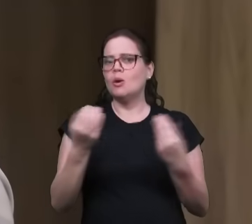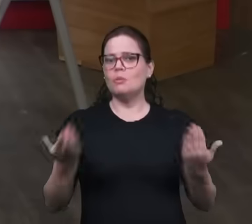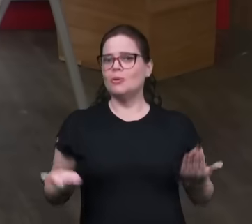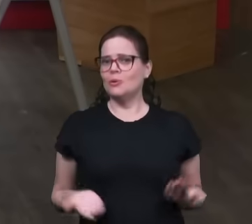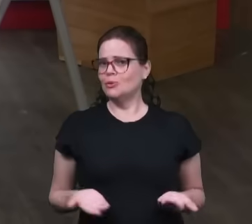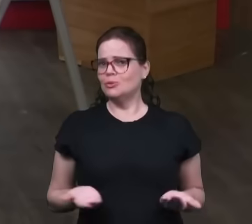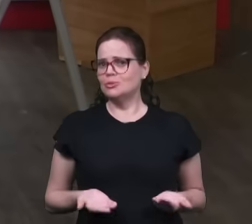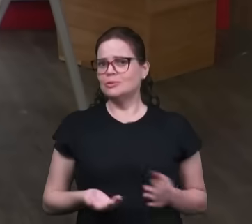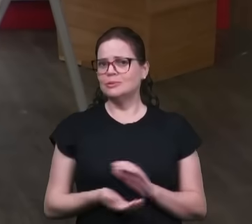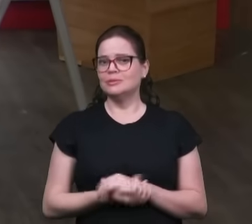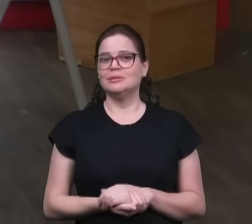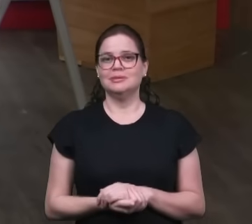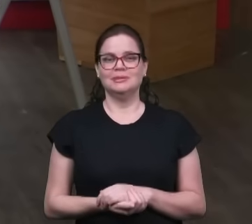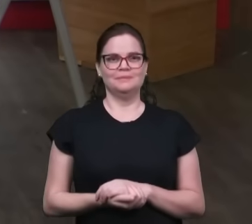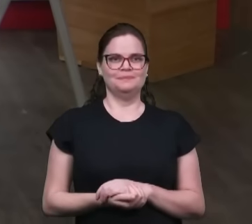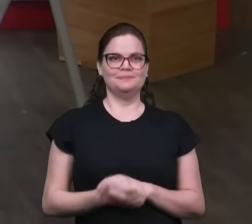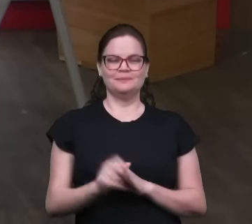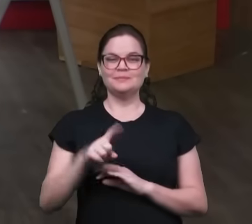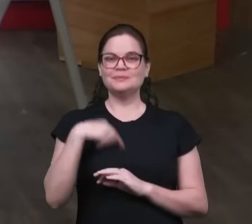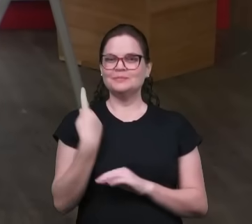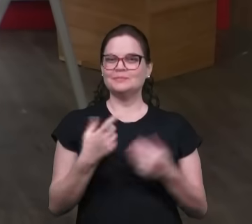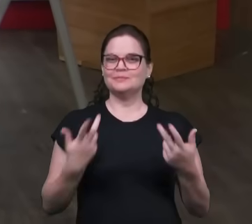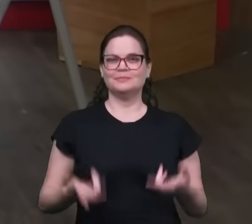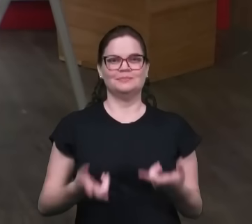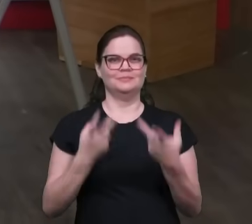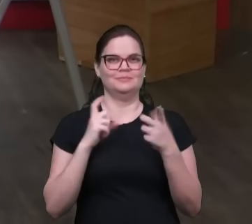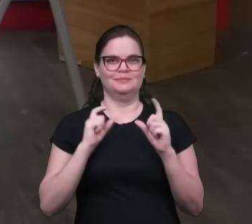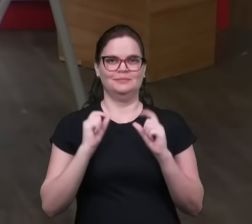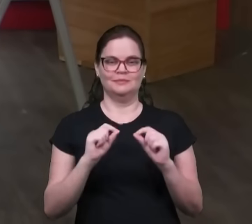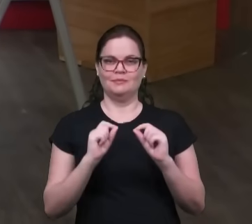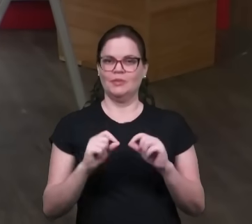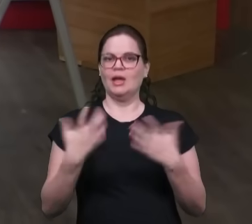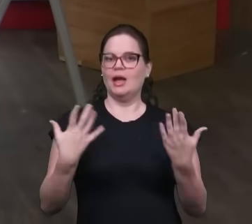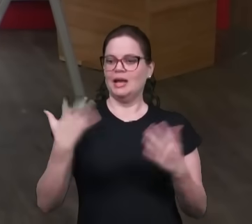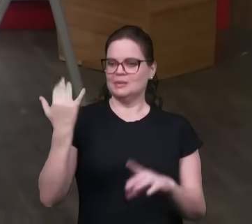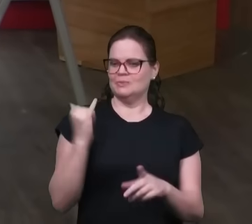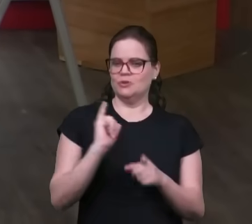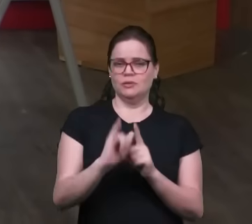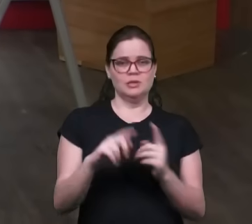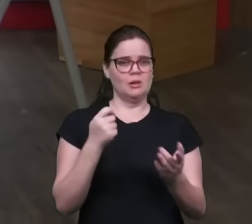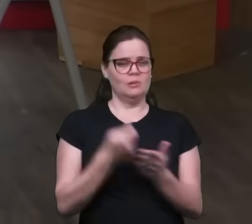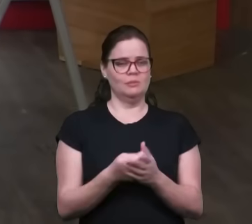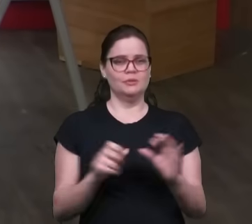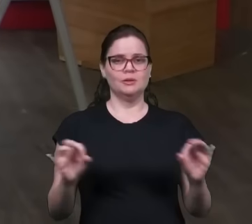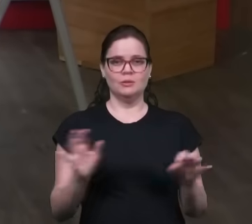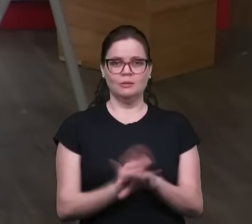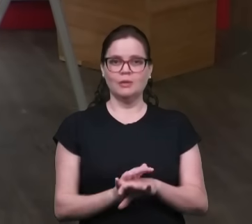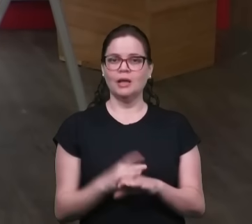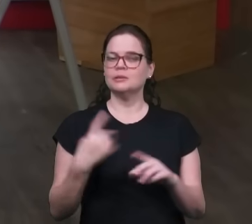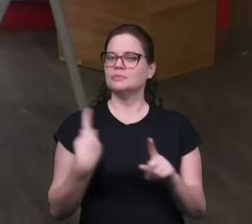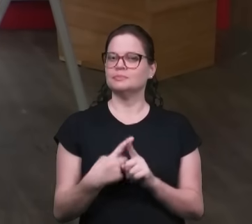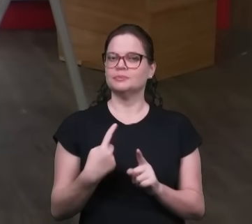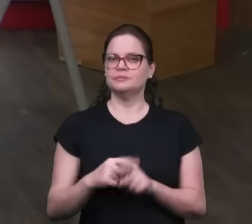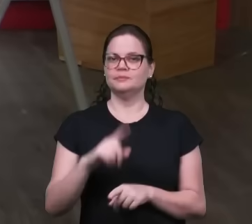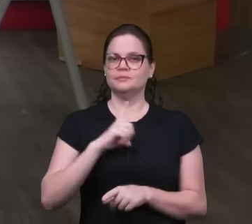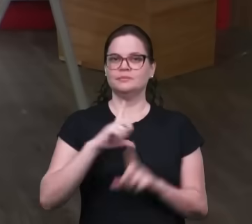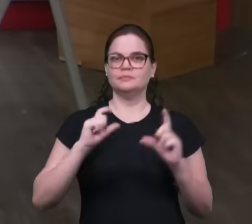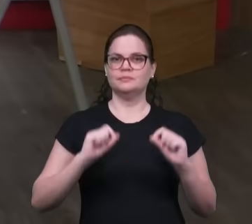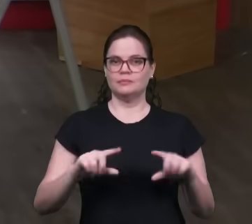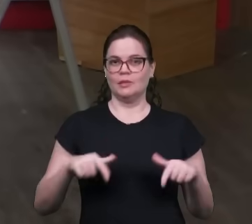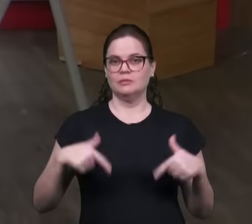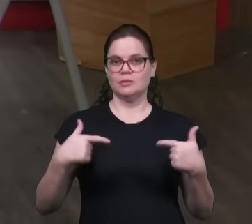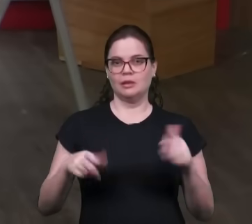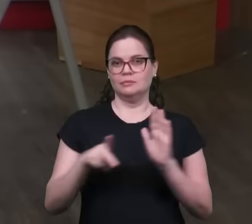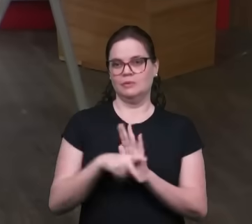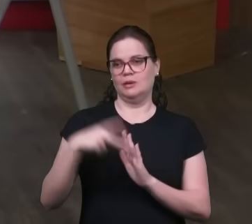Quando nós vemos, né, Gilson? Quando nós vemos o cumprimento de todas as coisas. A gente fala que são os atos de justiça de Deus. Isso. Né? A